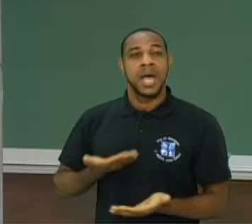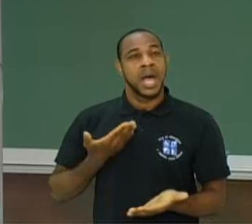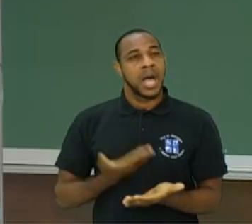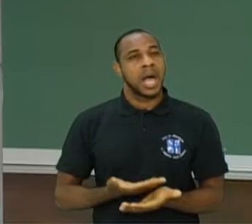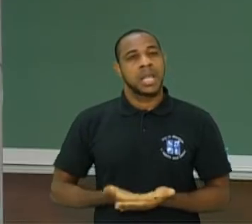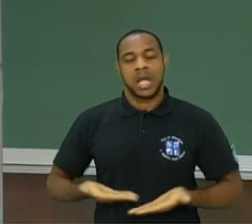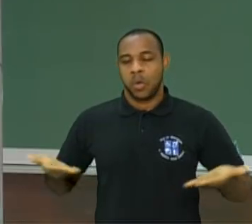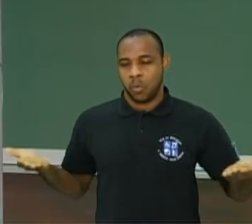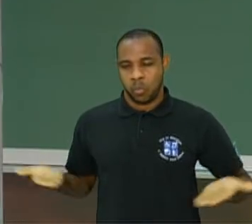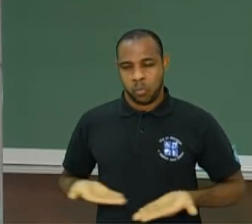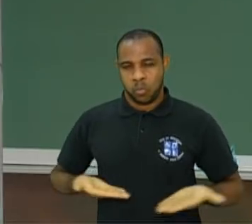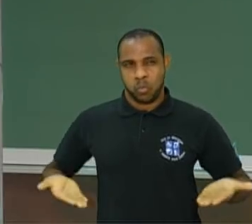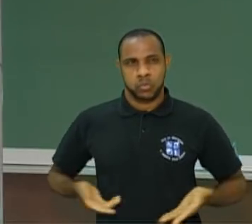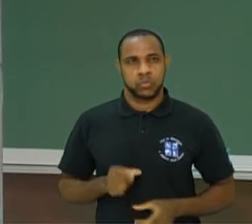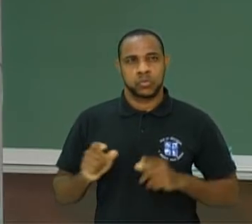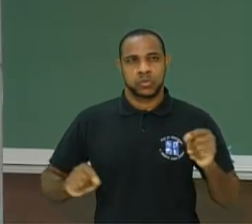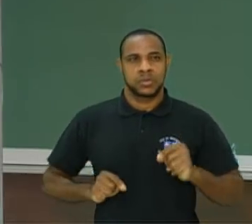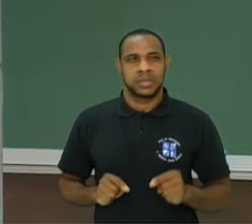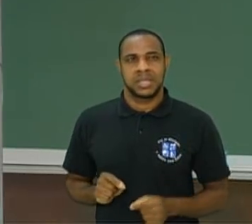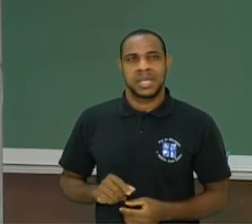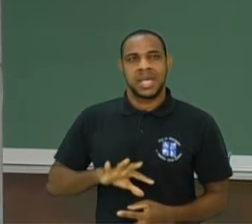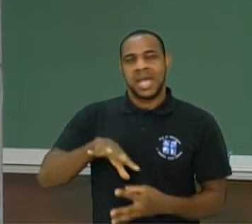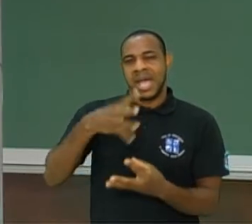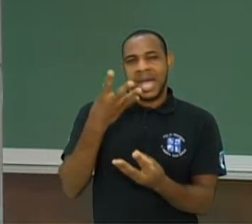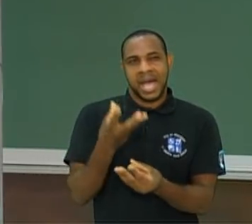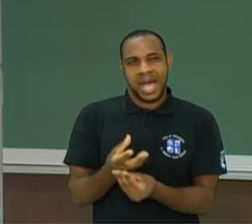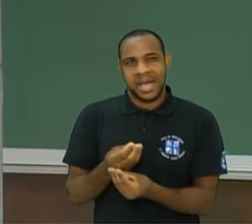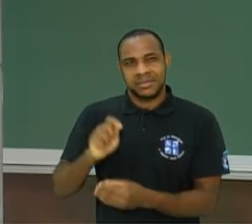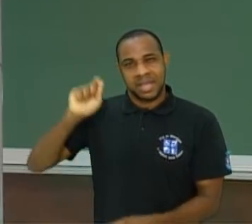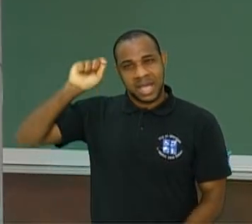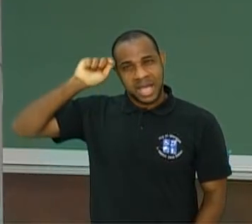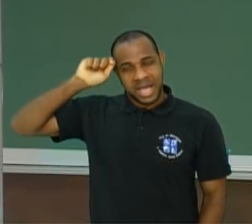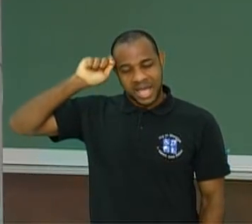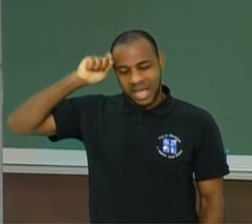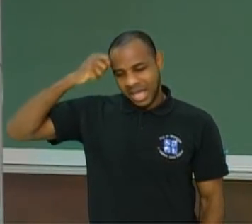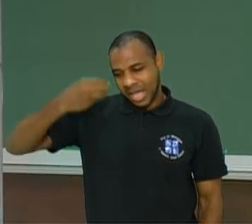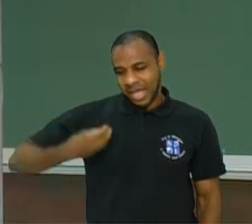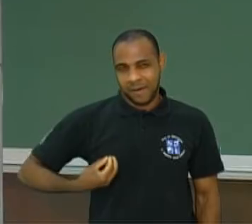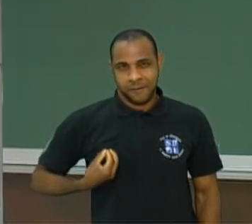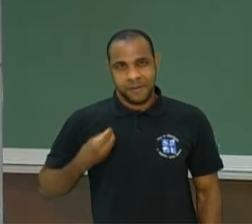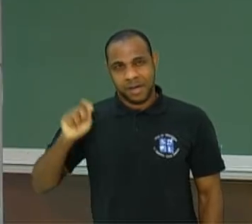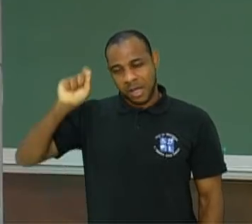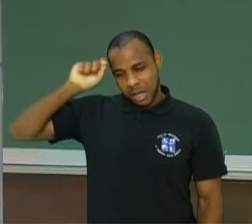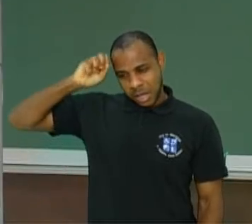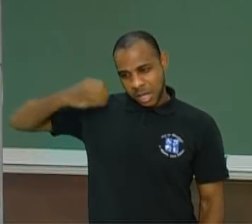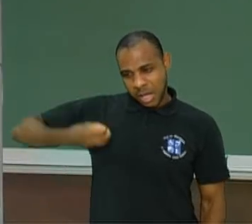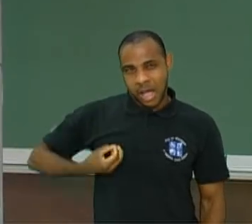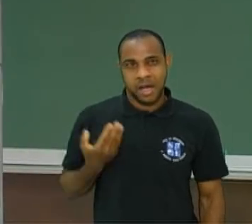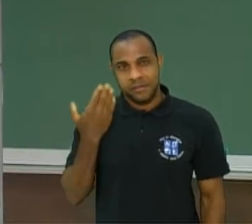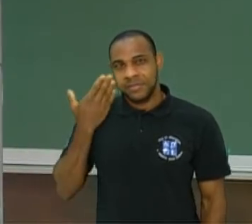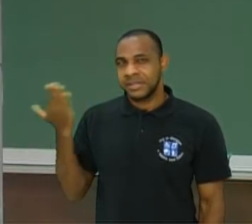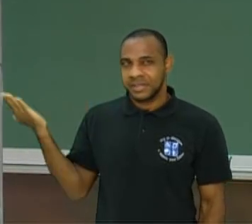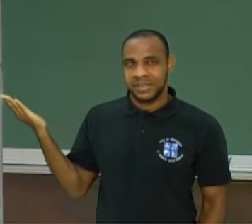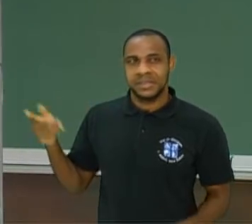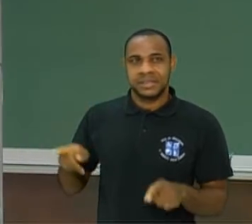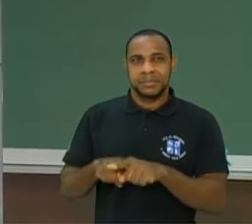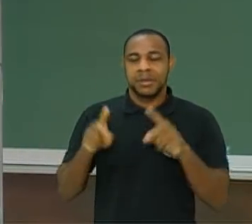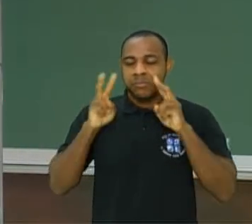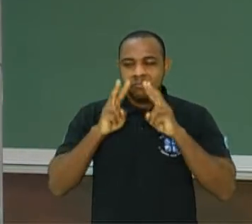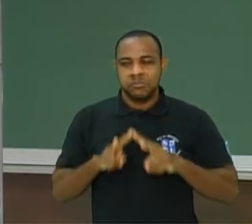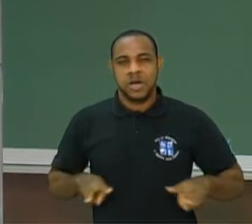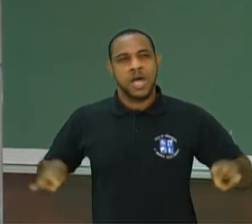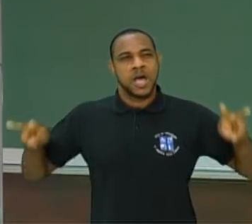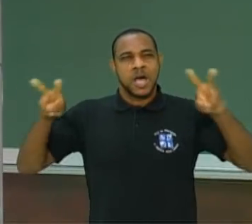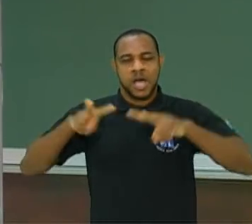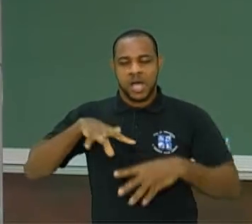Na aula de hoje, arte afrodescendente focada em artes visuais, né, da artista Rosana Paulino. Então a gente